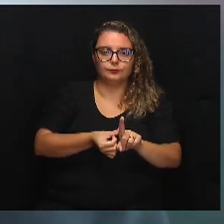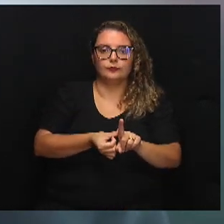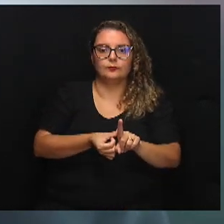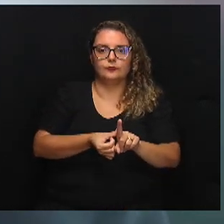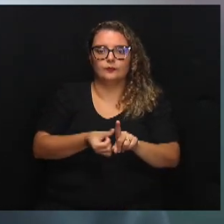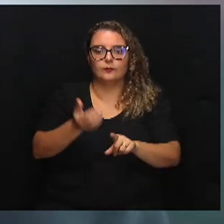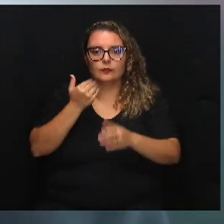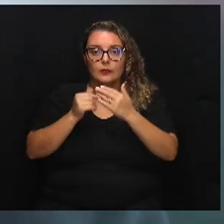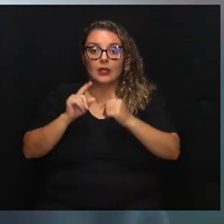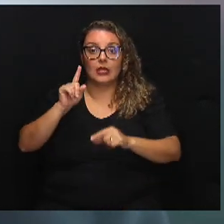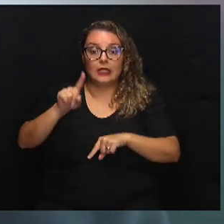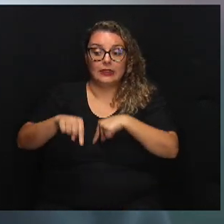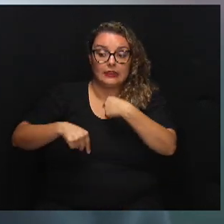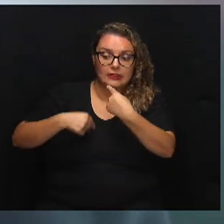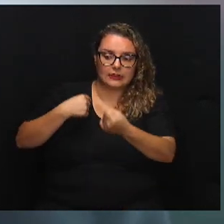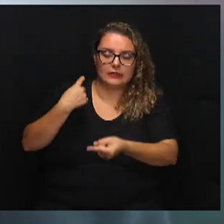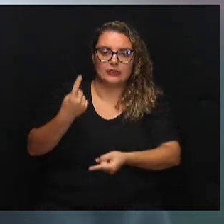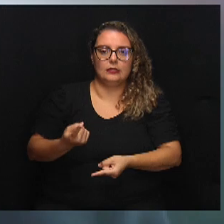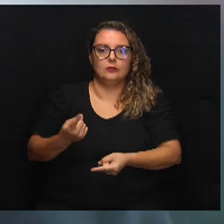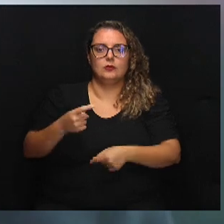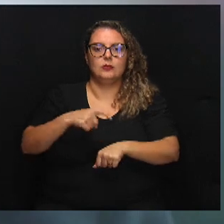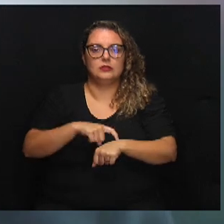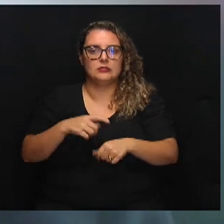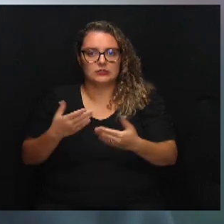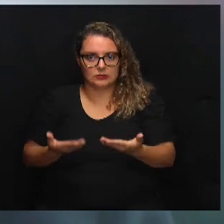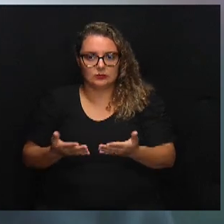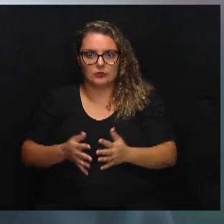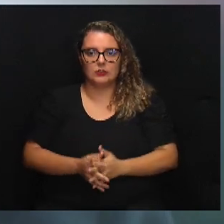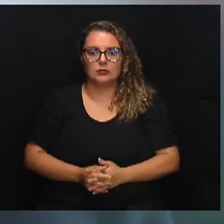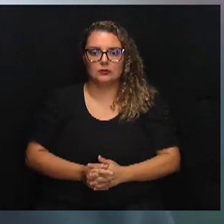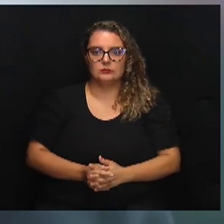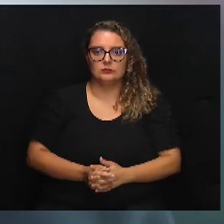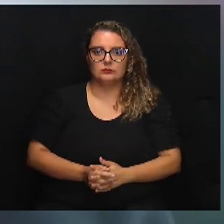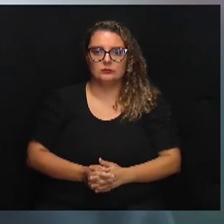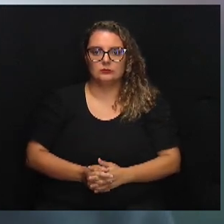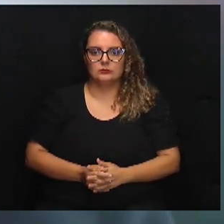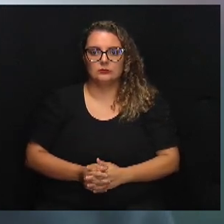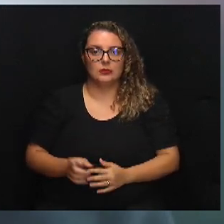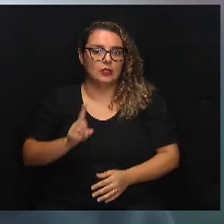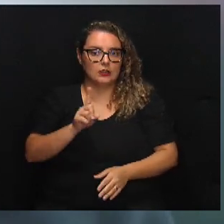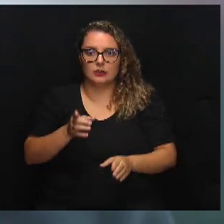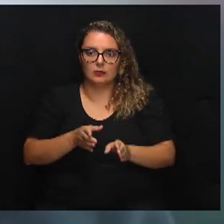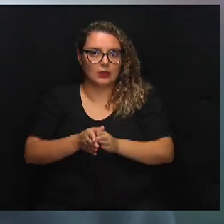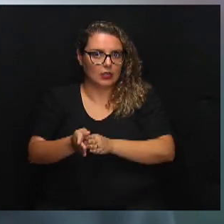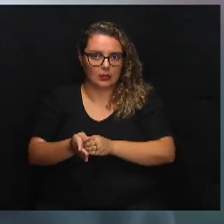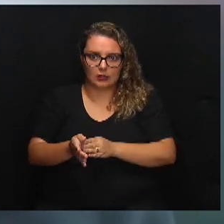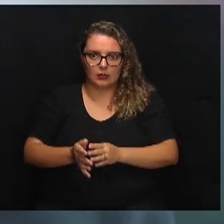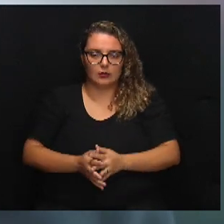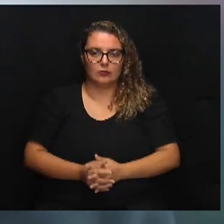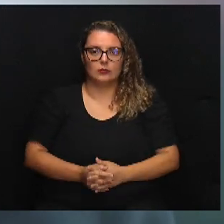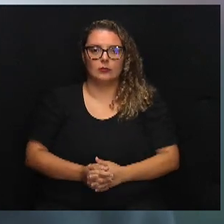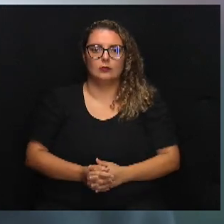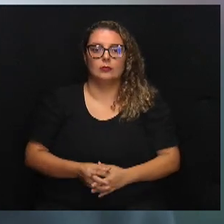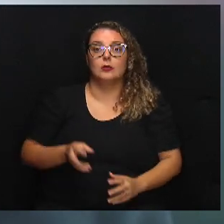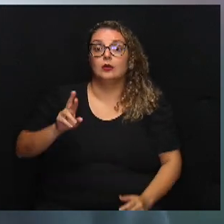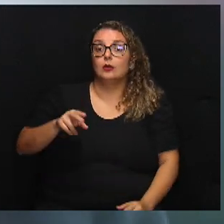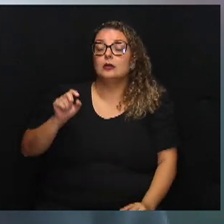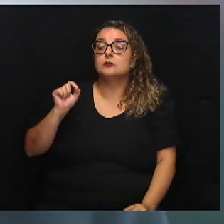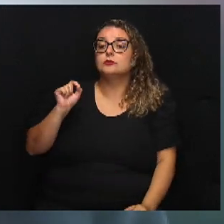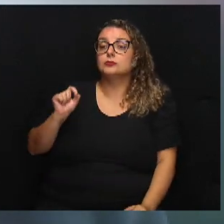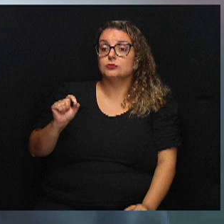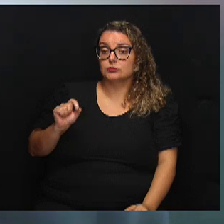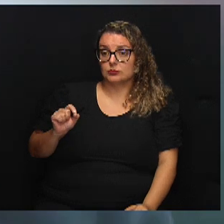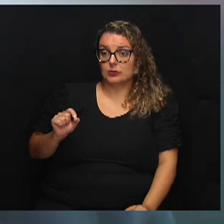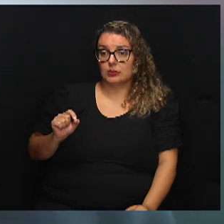Introduções posteriores a esse período, elas não são recomendadas, em função de que